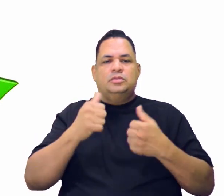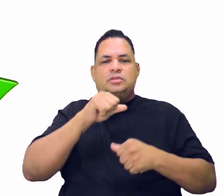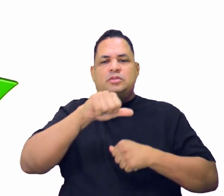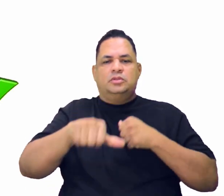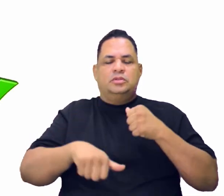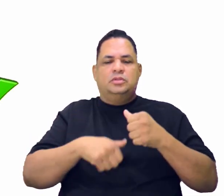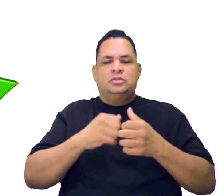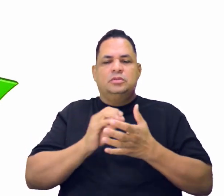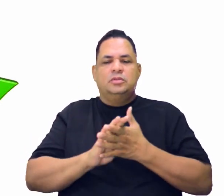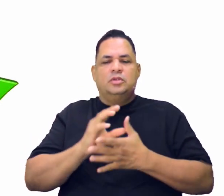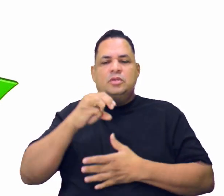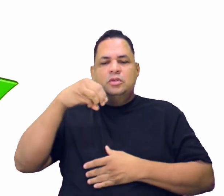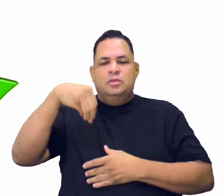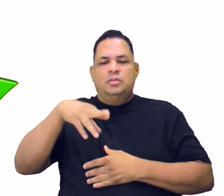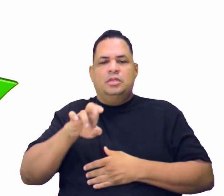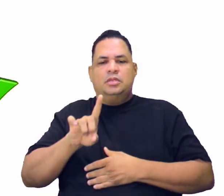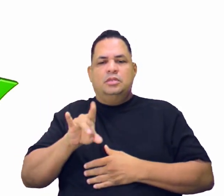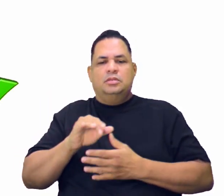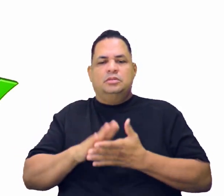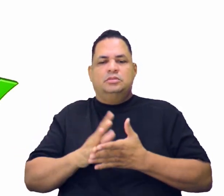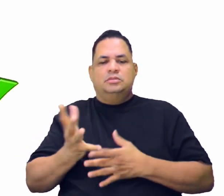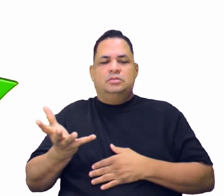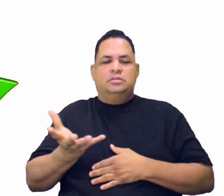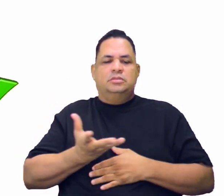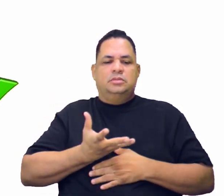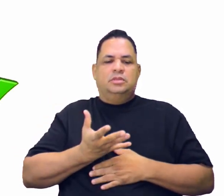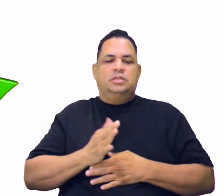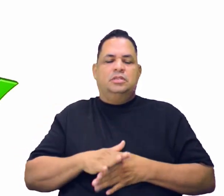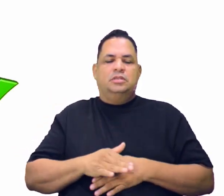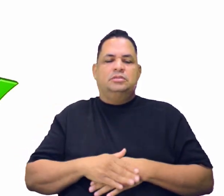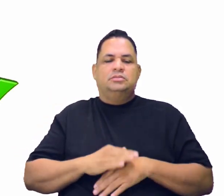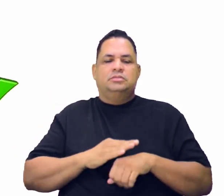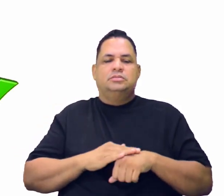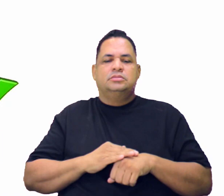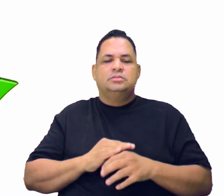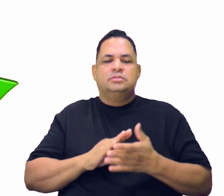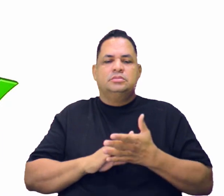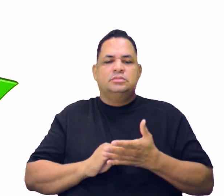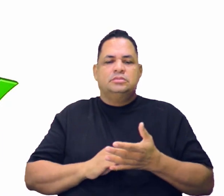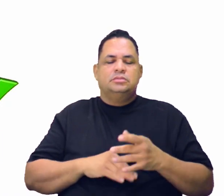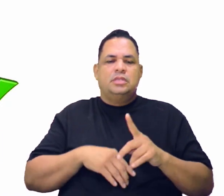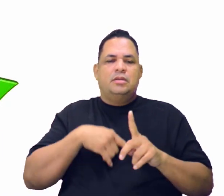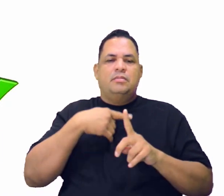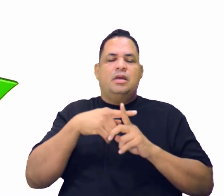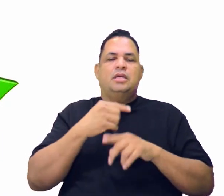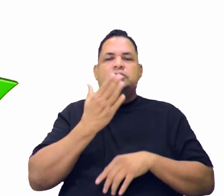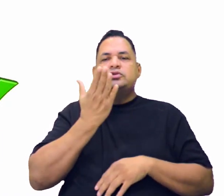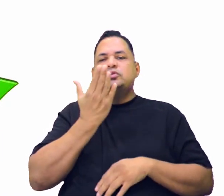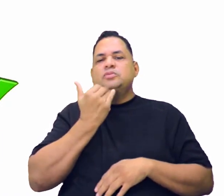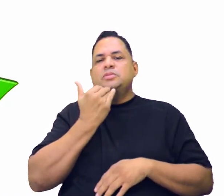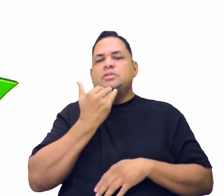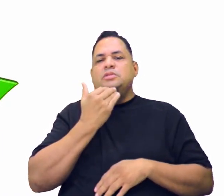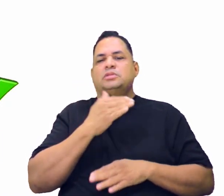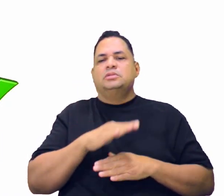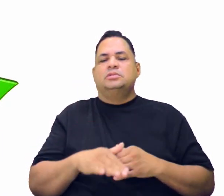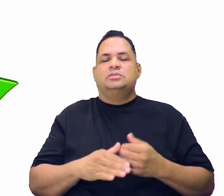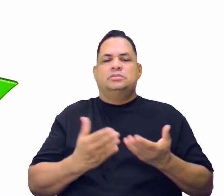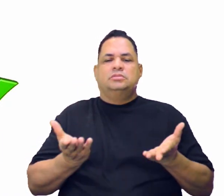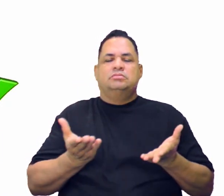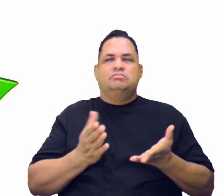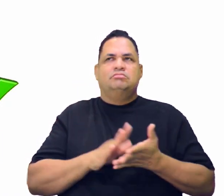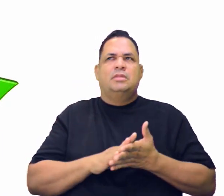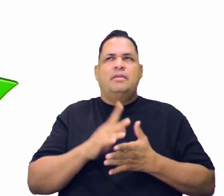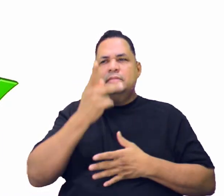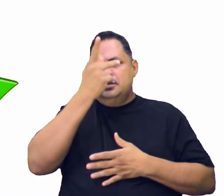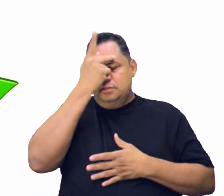por menos. Quero mais comida, quero menos comida. Olha só. Será que a